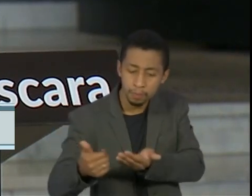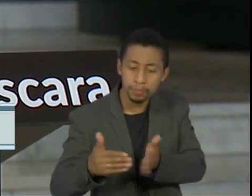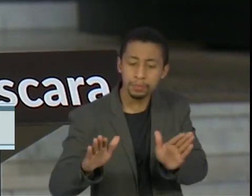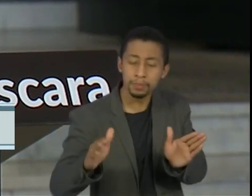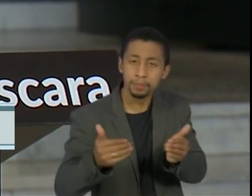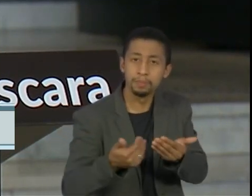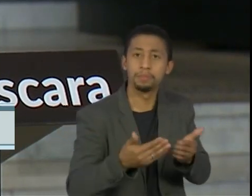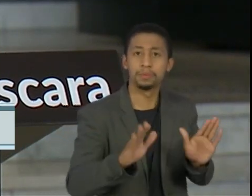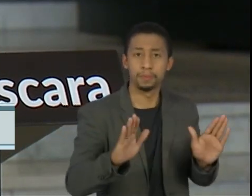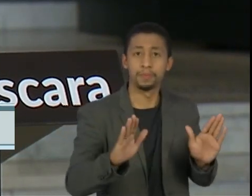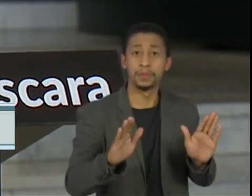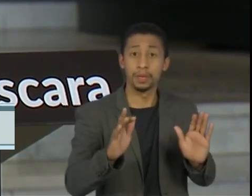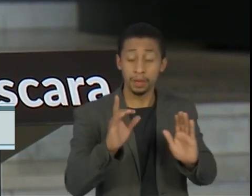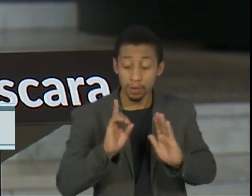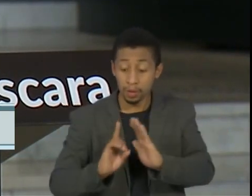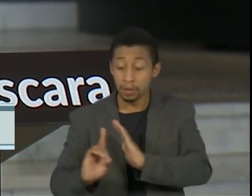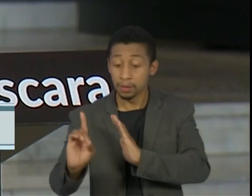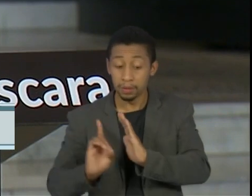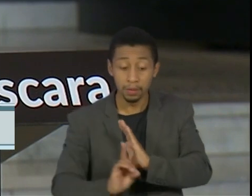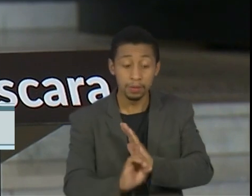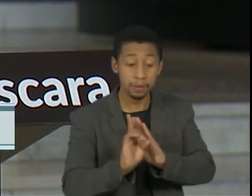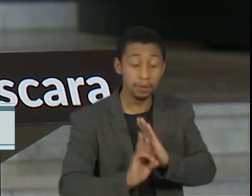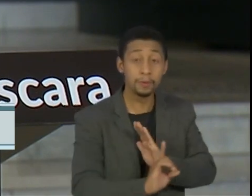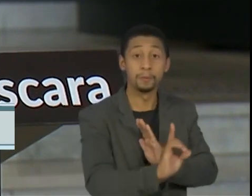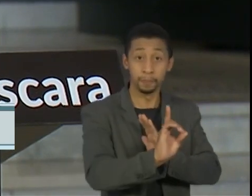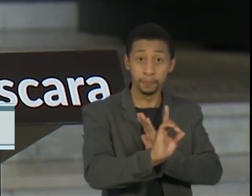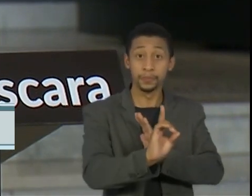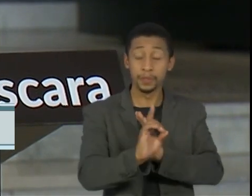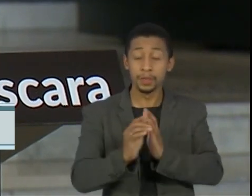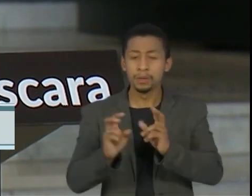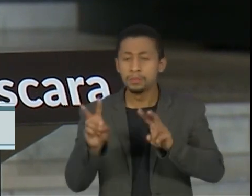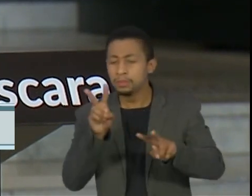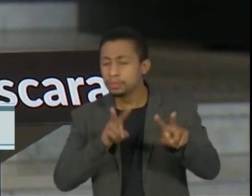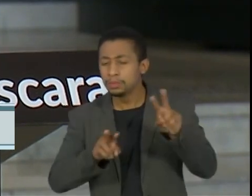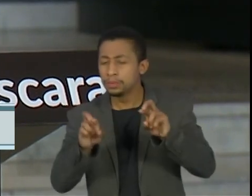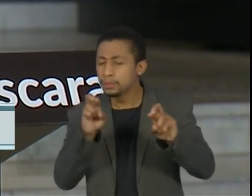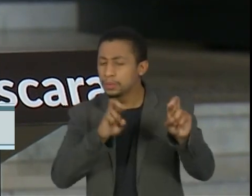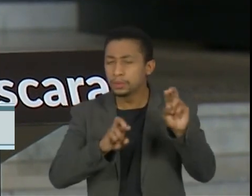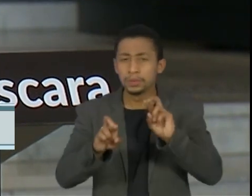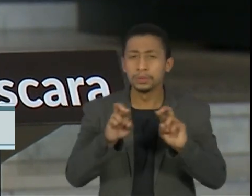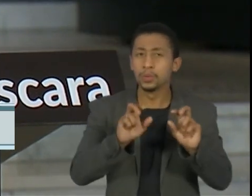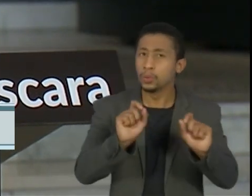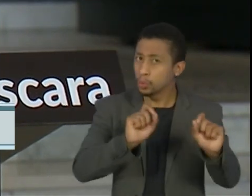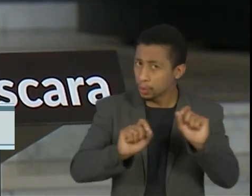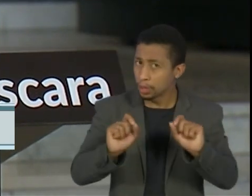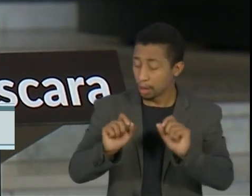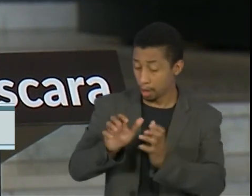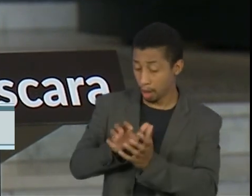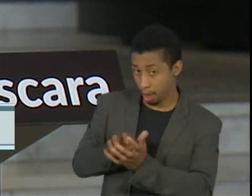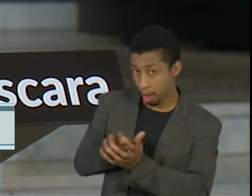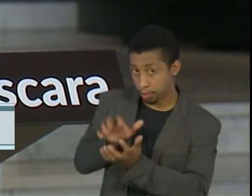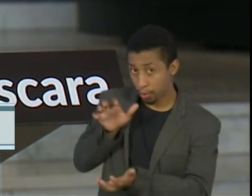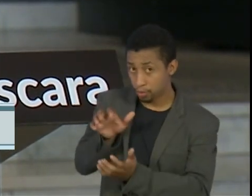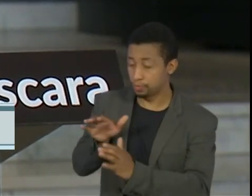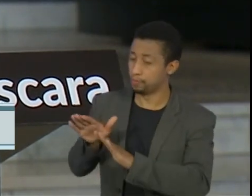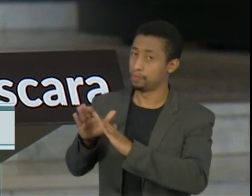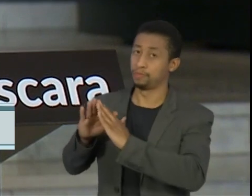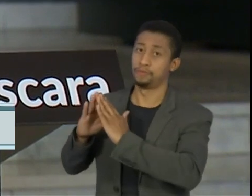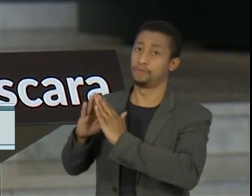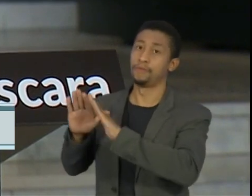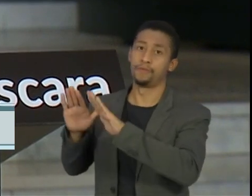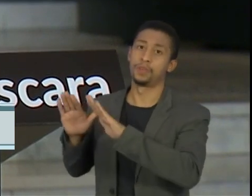segmento da população, que não é, como o governador falou anteriormente, a recomendação para os idosos, a recomendação para as pessoas que têm doenças